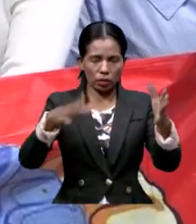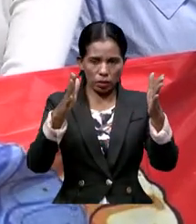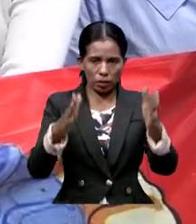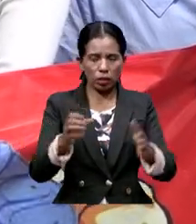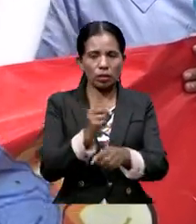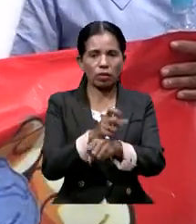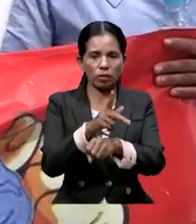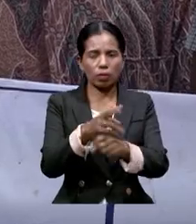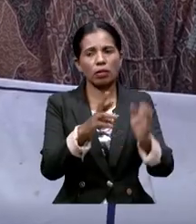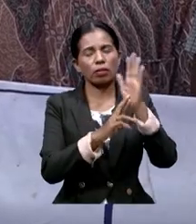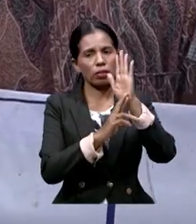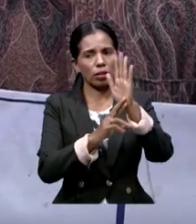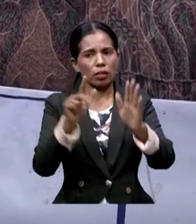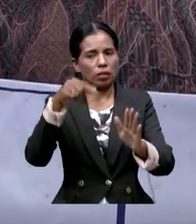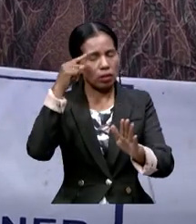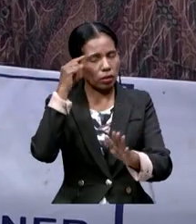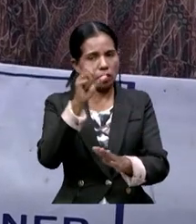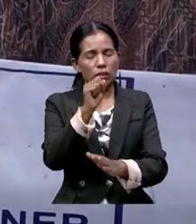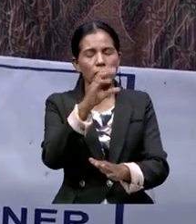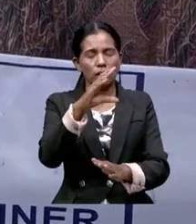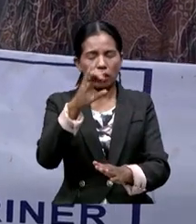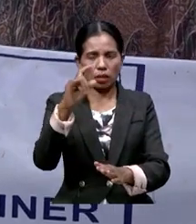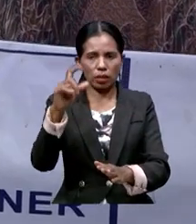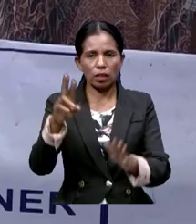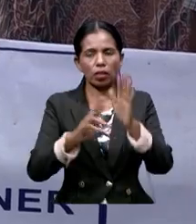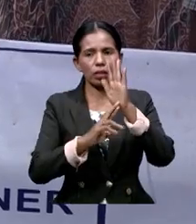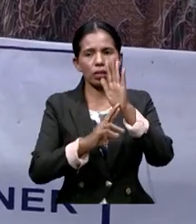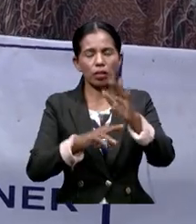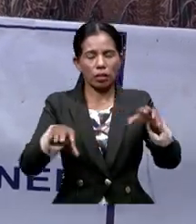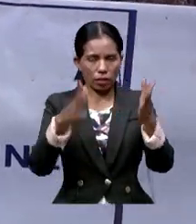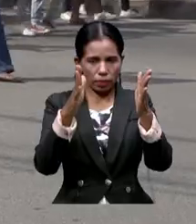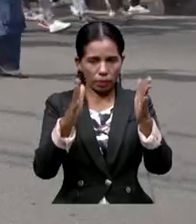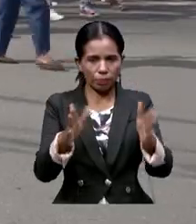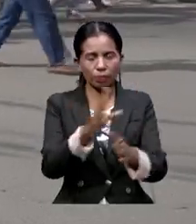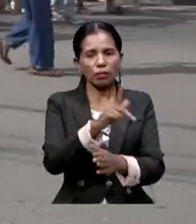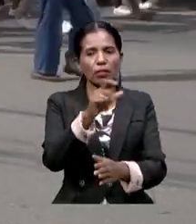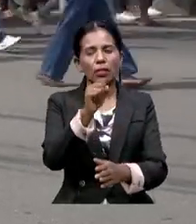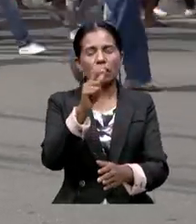BCFOP representa o governo, CCITL representa empregador,